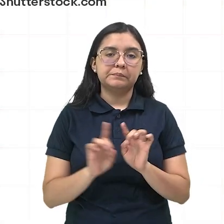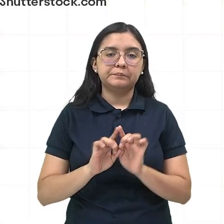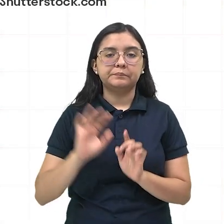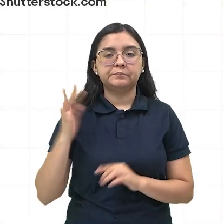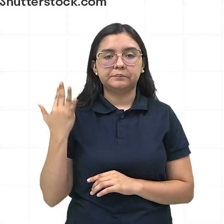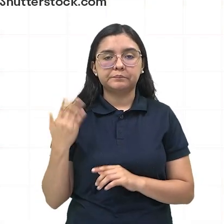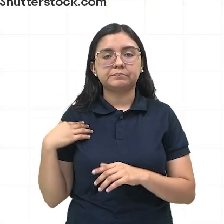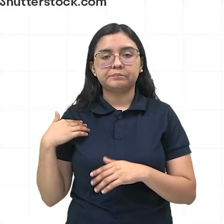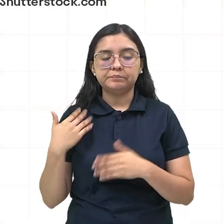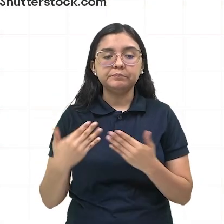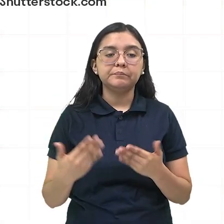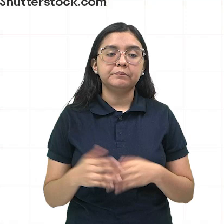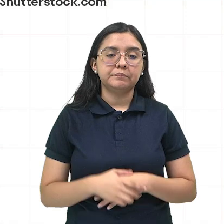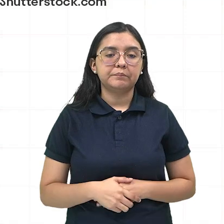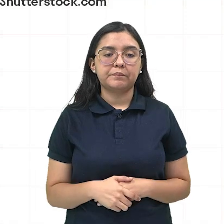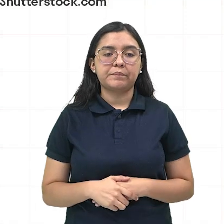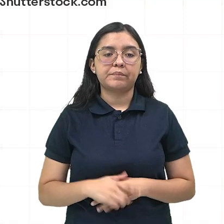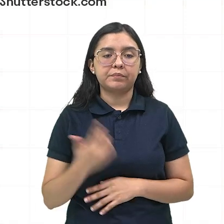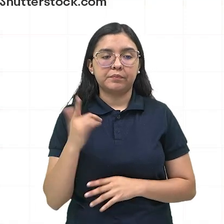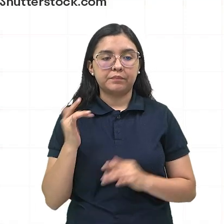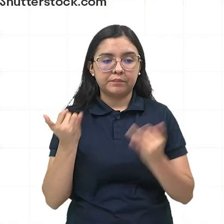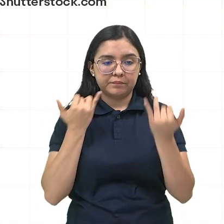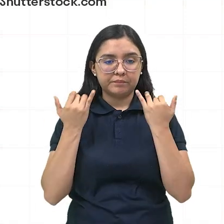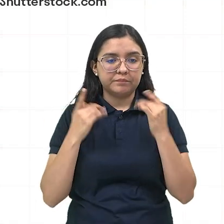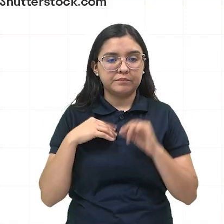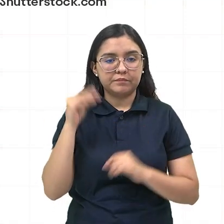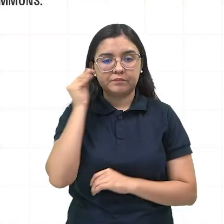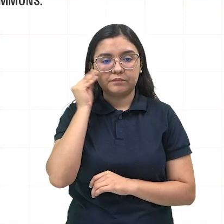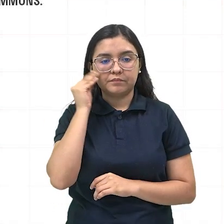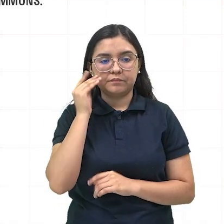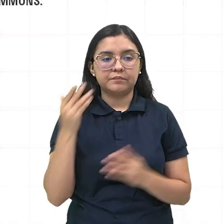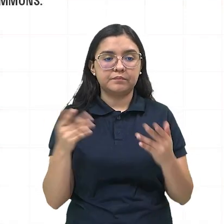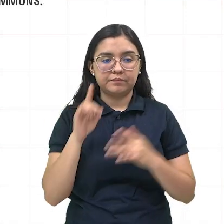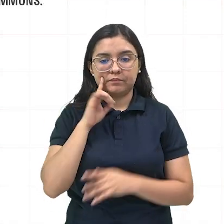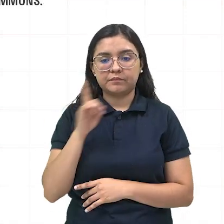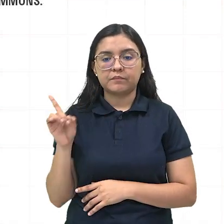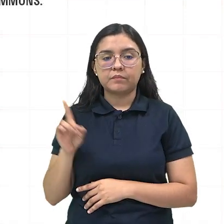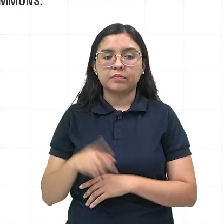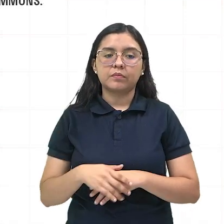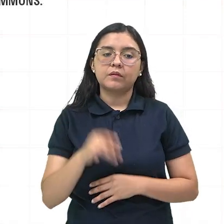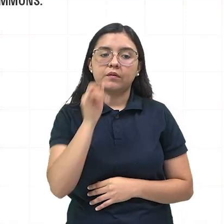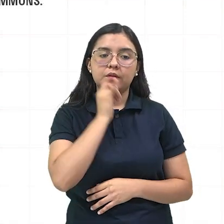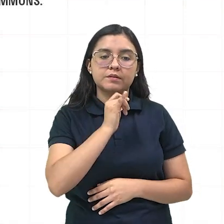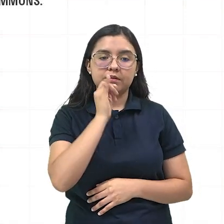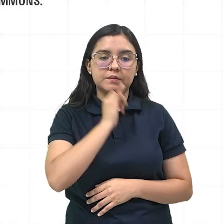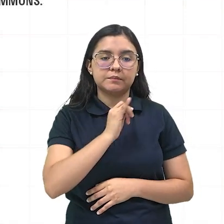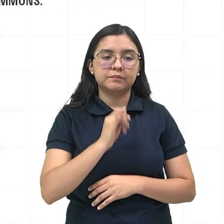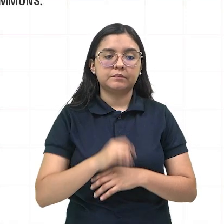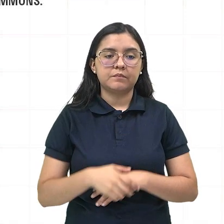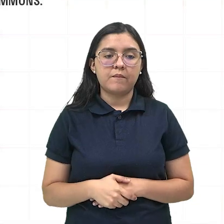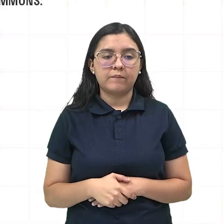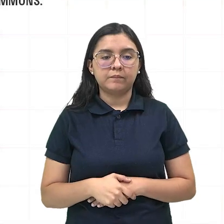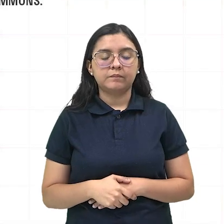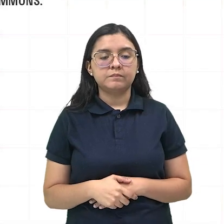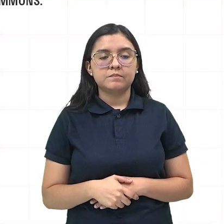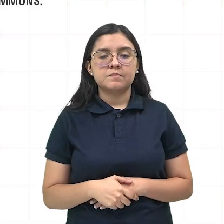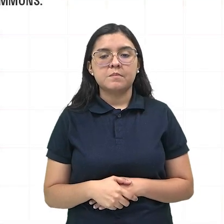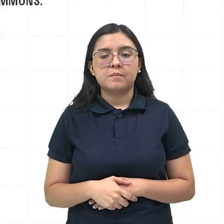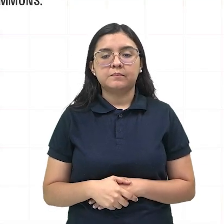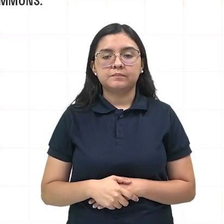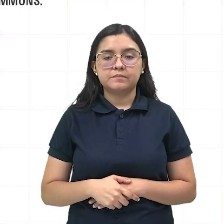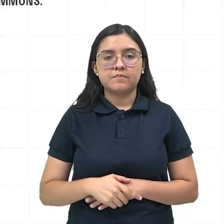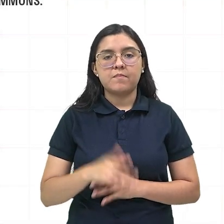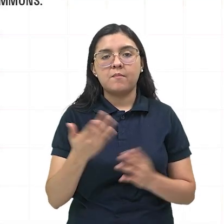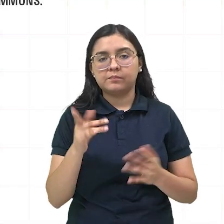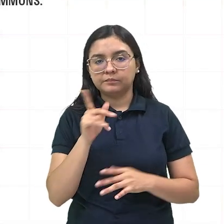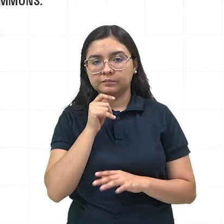do tempo. Tem outras informações que a gente vai ver na próxima tela aí, outros exemplos, né? As